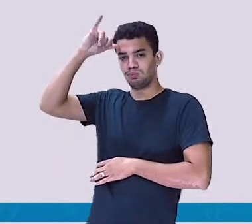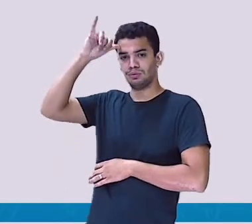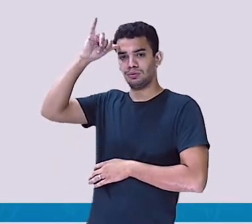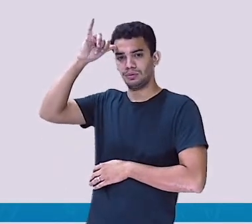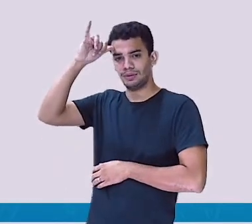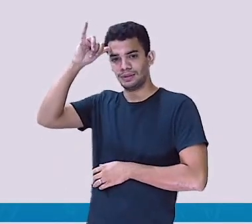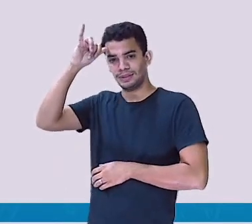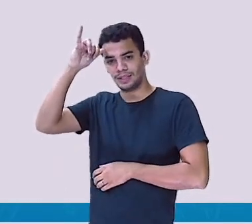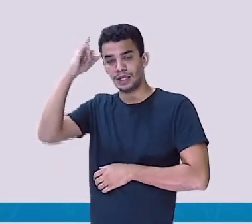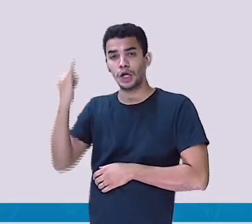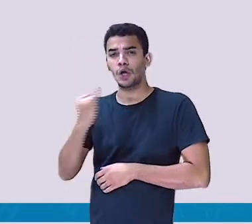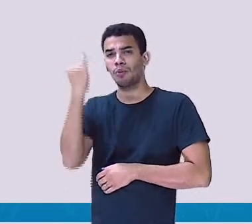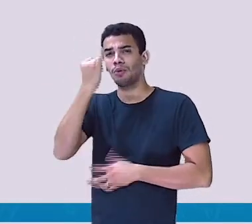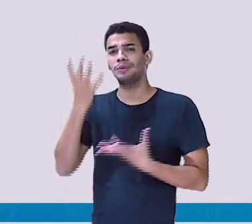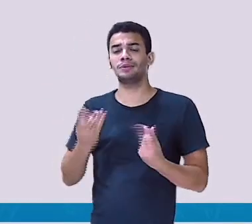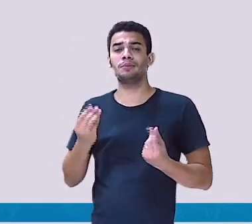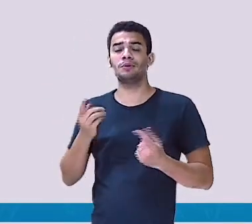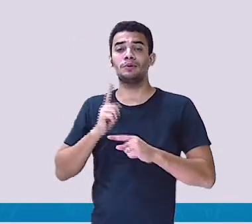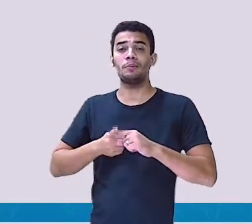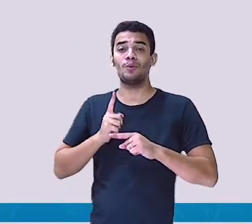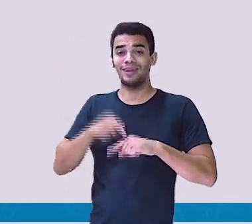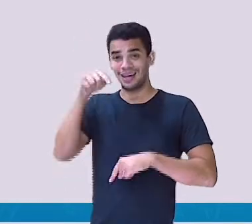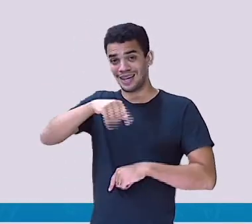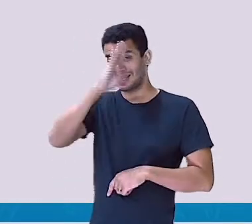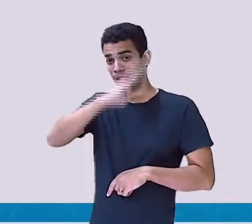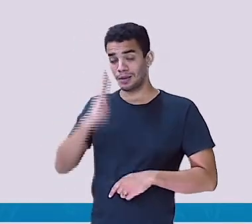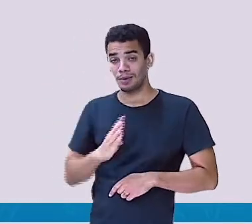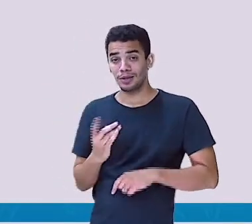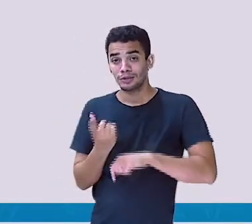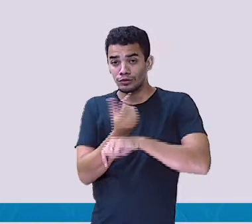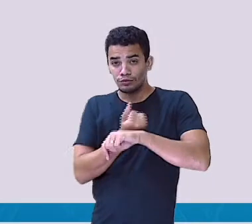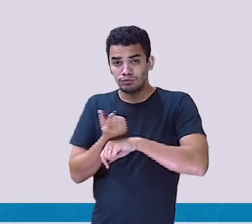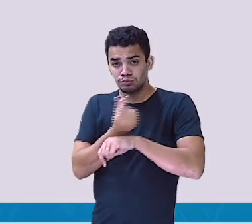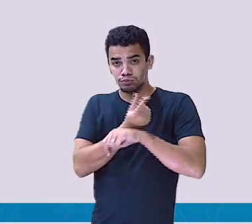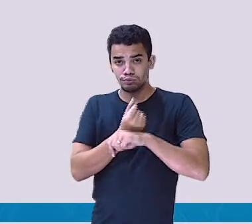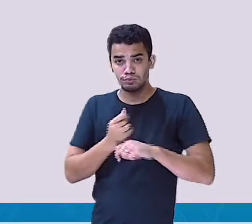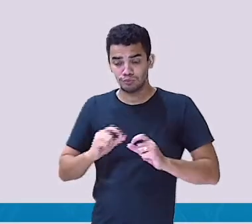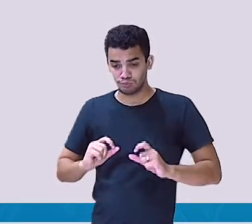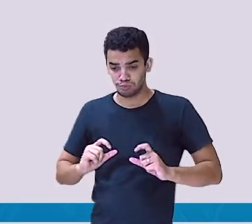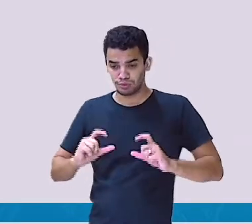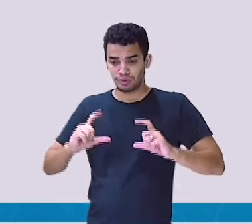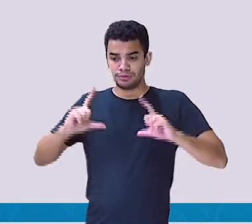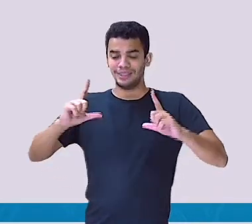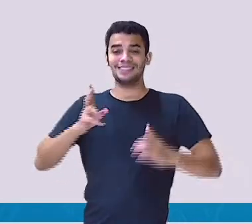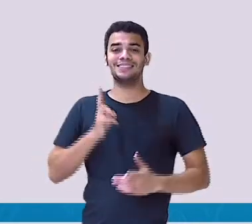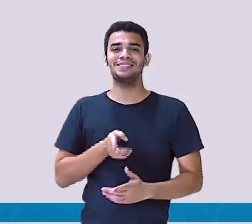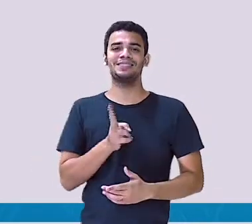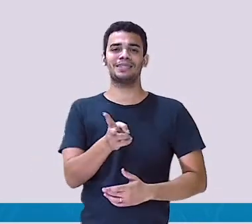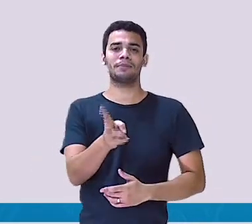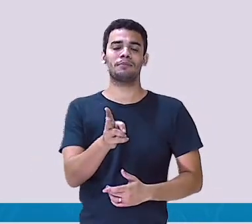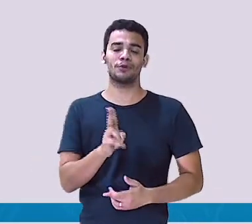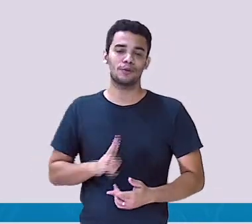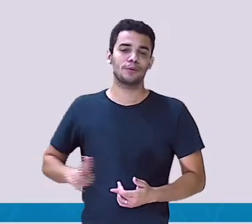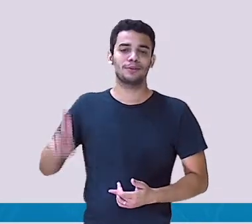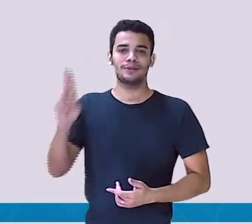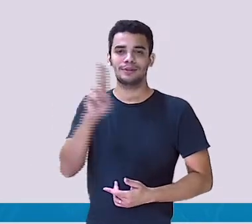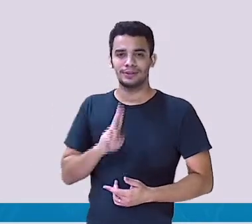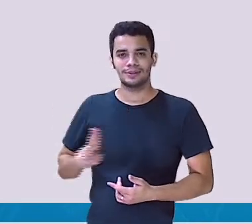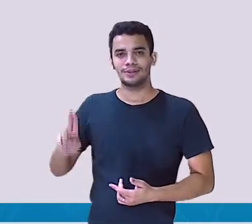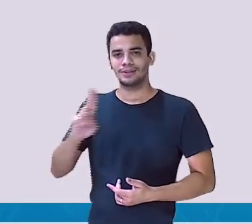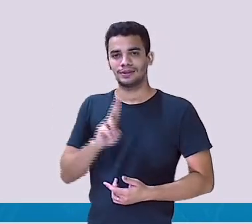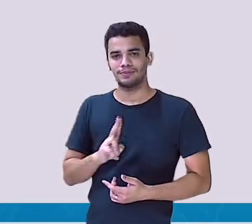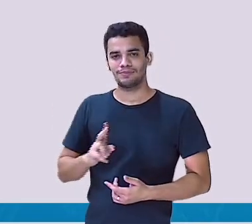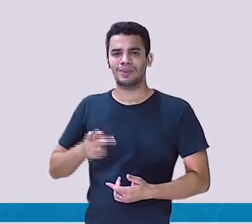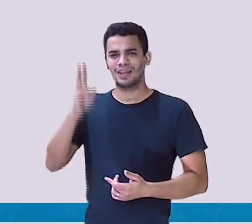é um fator que ajuda muito na economia do nosso país, muito forte. Lembra que nas aulas de vegetação a gente falou muito da